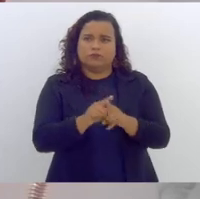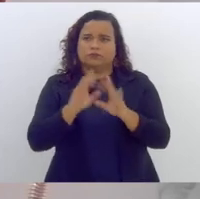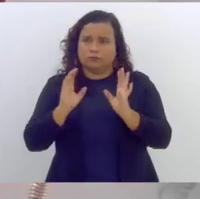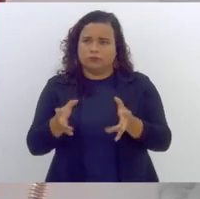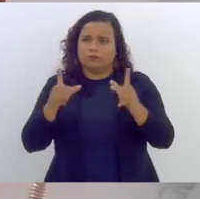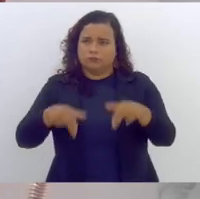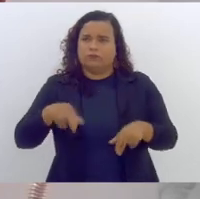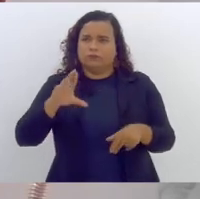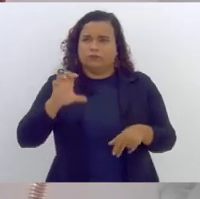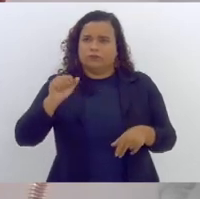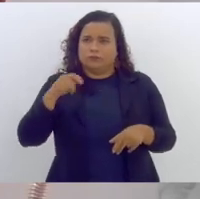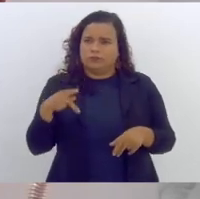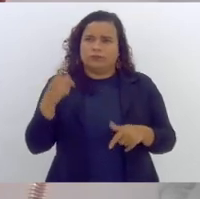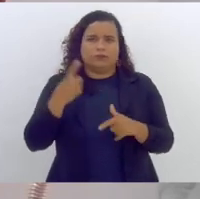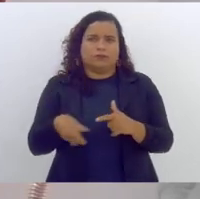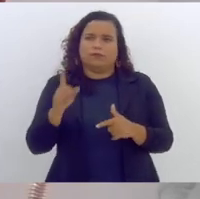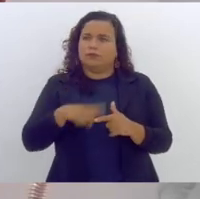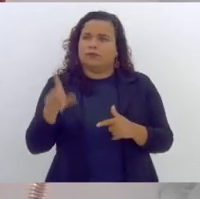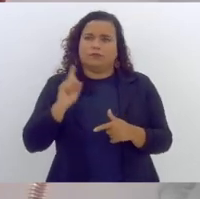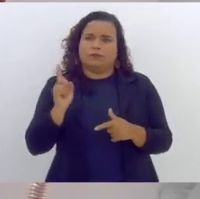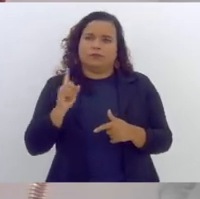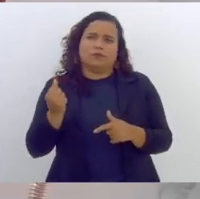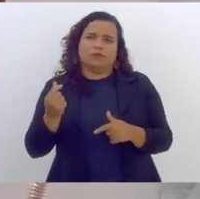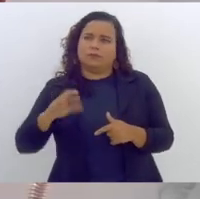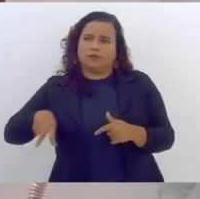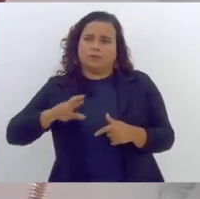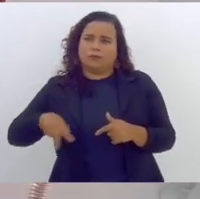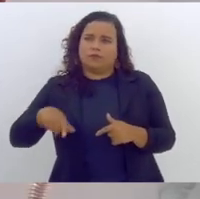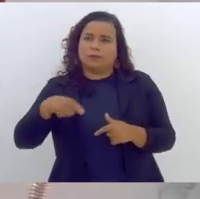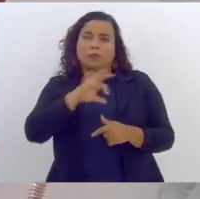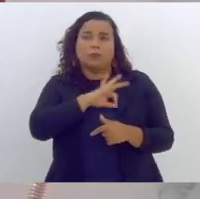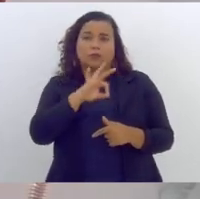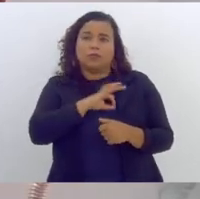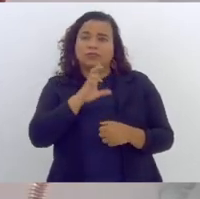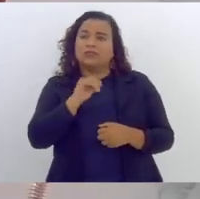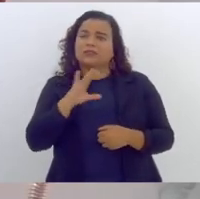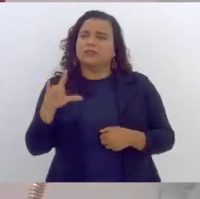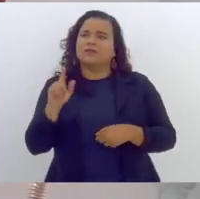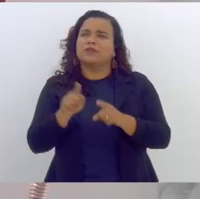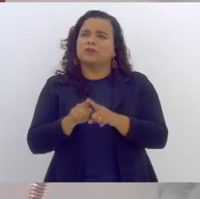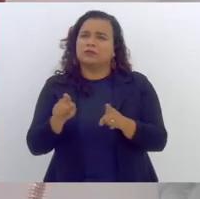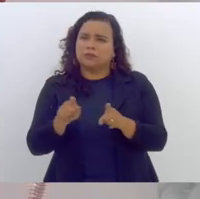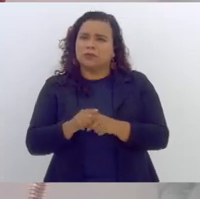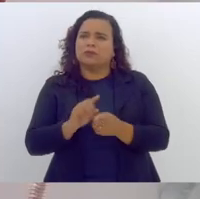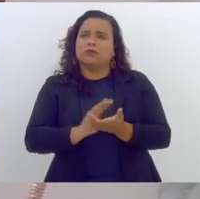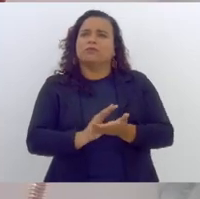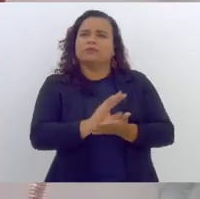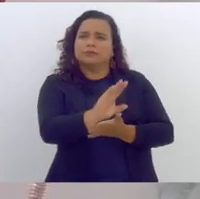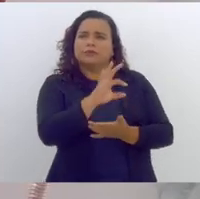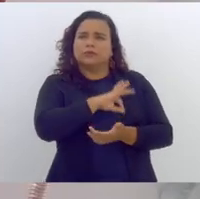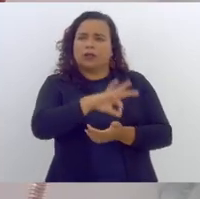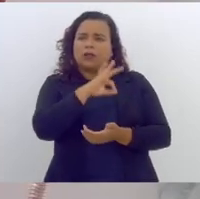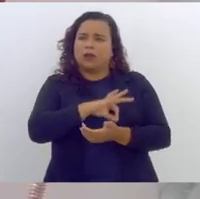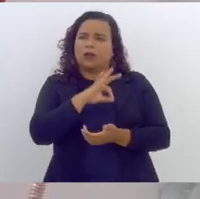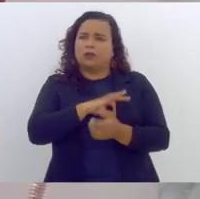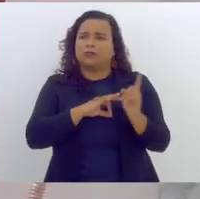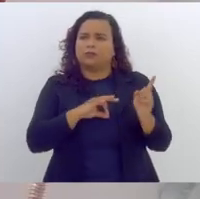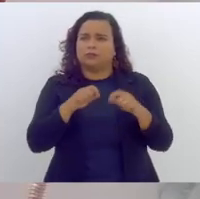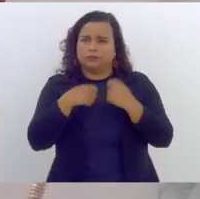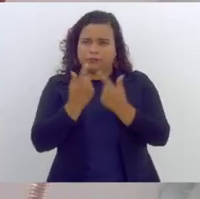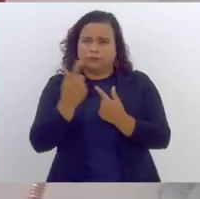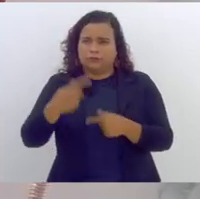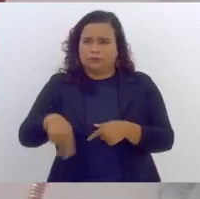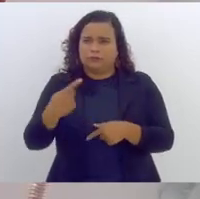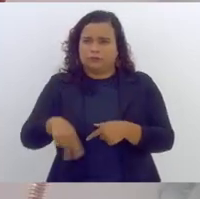com a SEAP não vai ser problema financeiro a polícia civil aliás curtiu a salário dos peritos papiloscopistas por ano a Assembleia